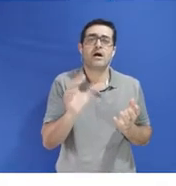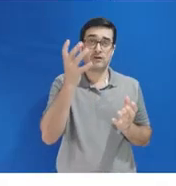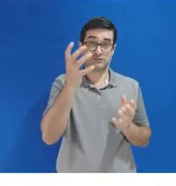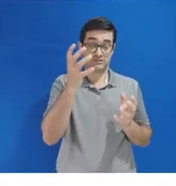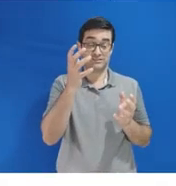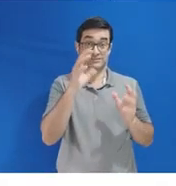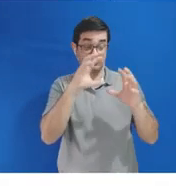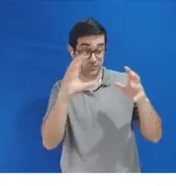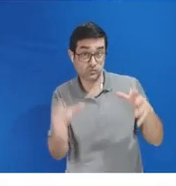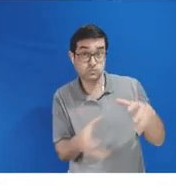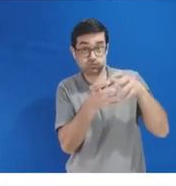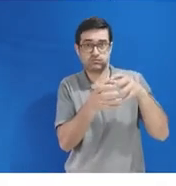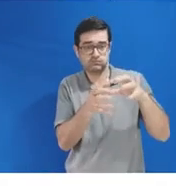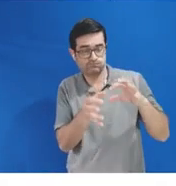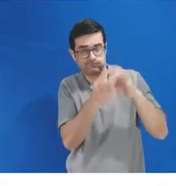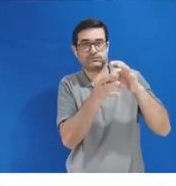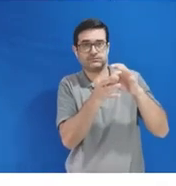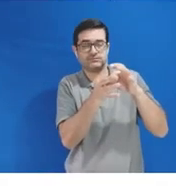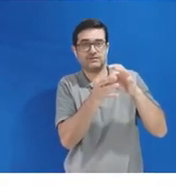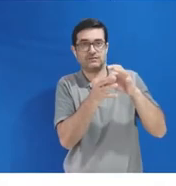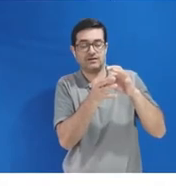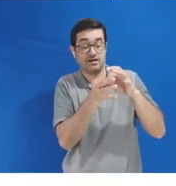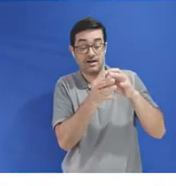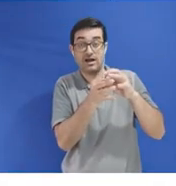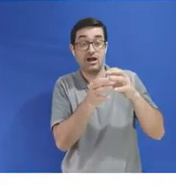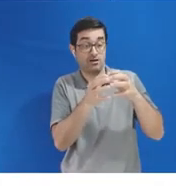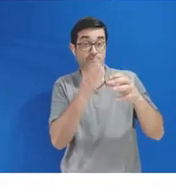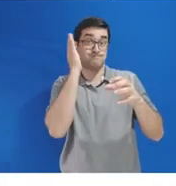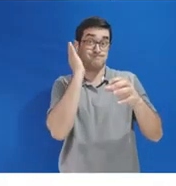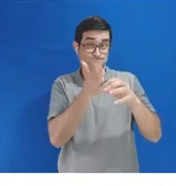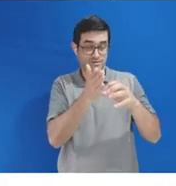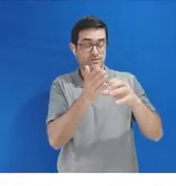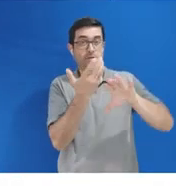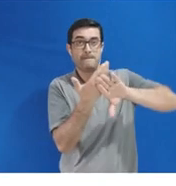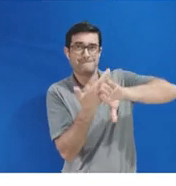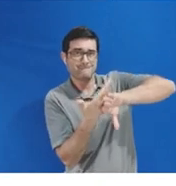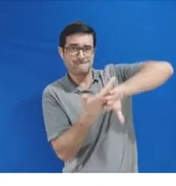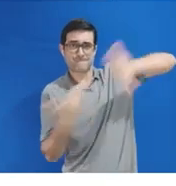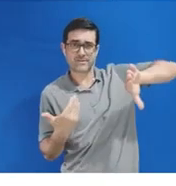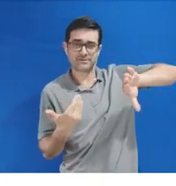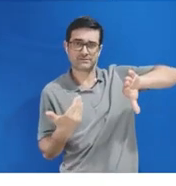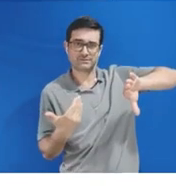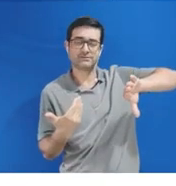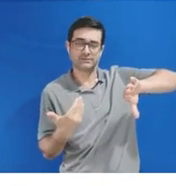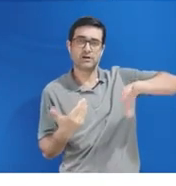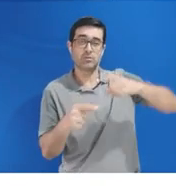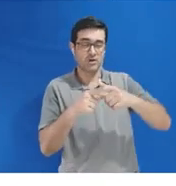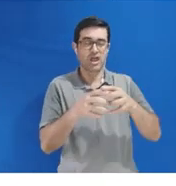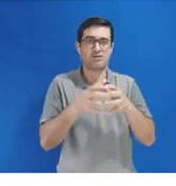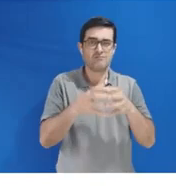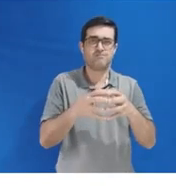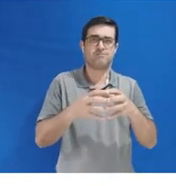ter atração entre as espécies, eu começo a ter repulsão, porque no momento que eu desorganizo o meu